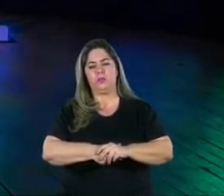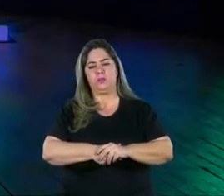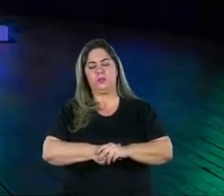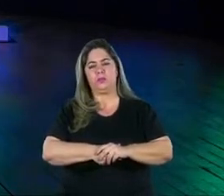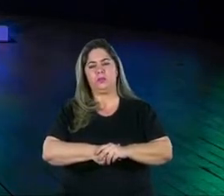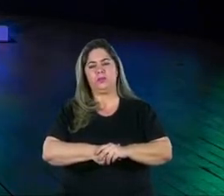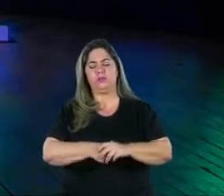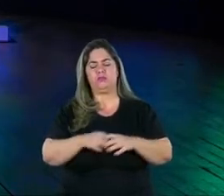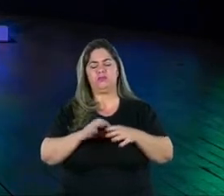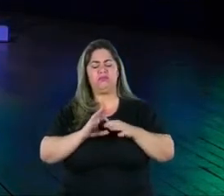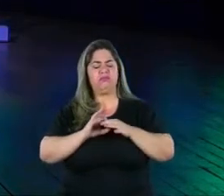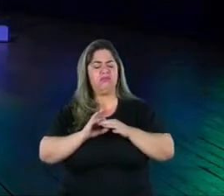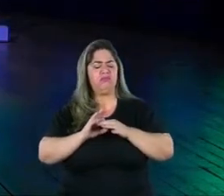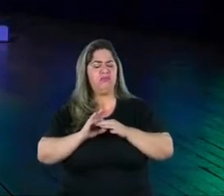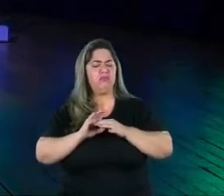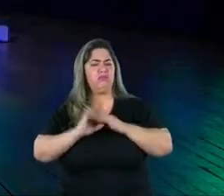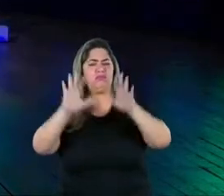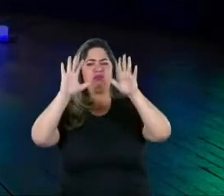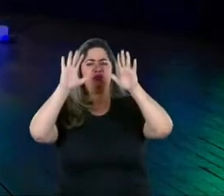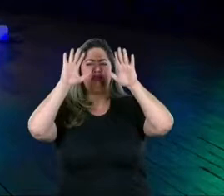Liberta DJ imaginário.